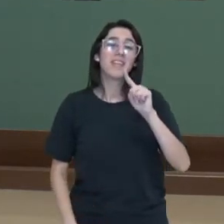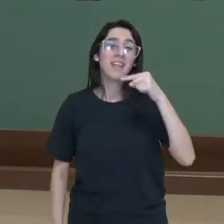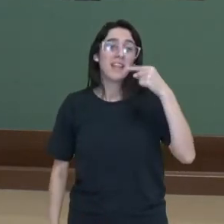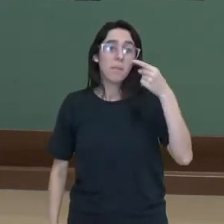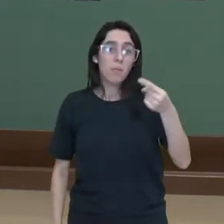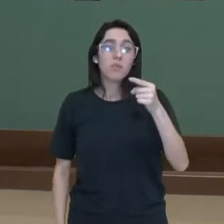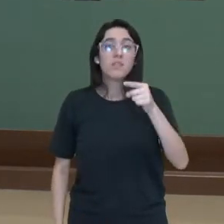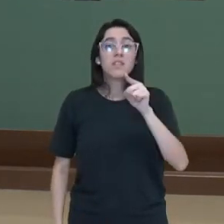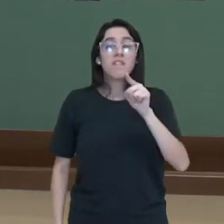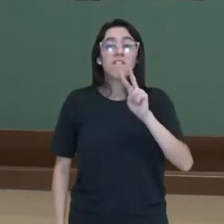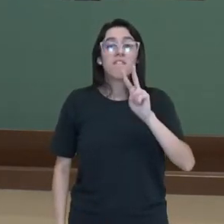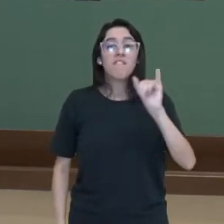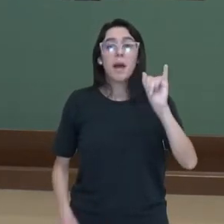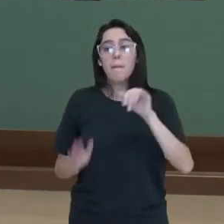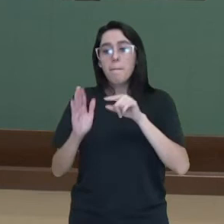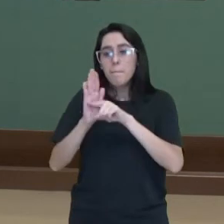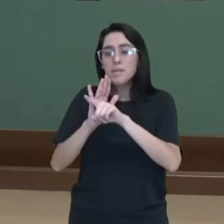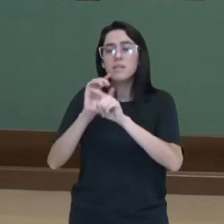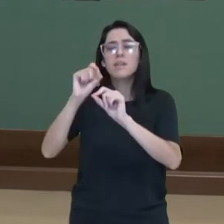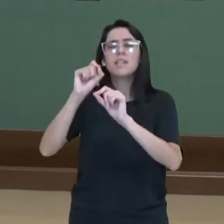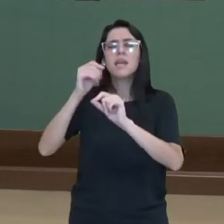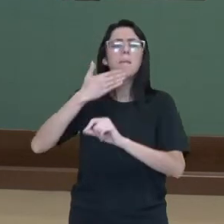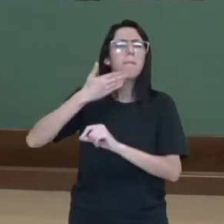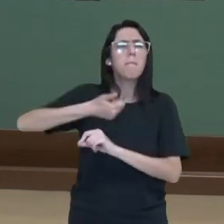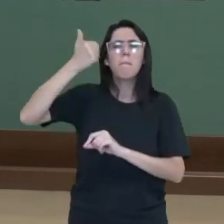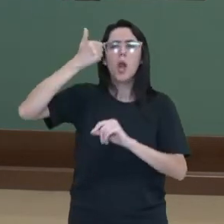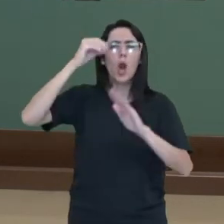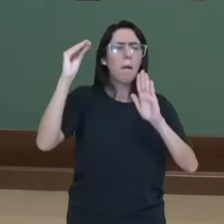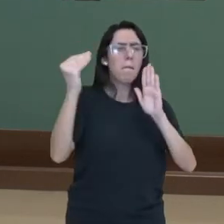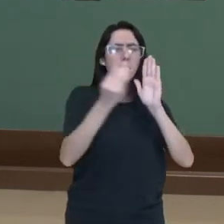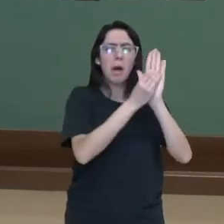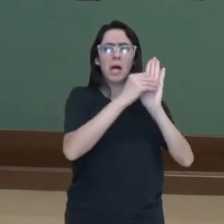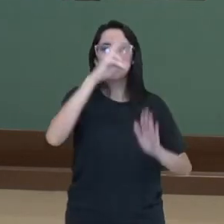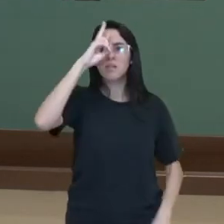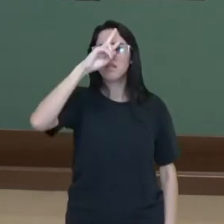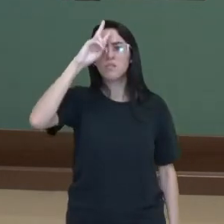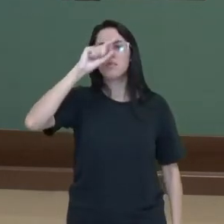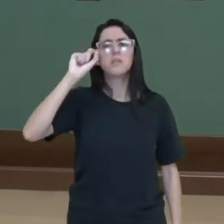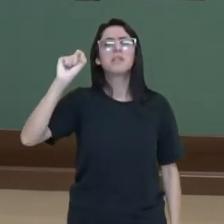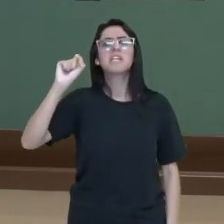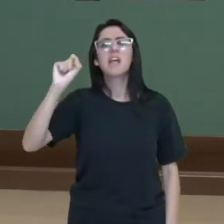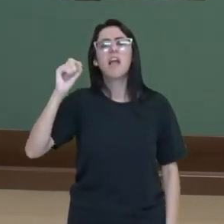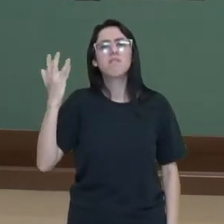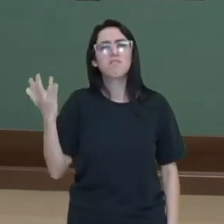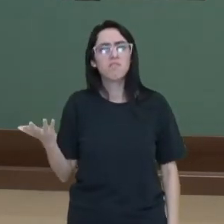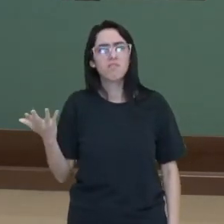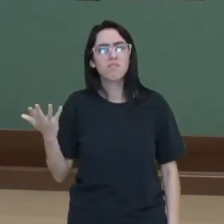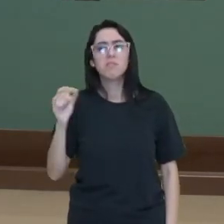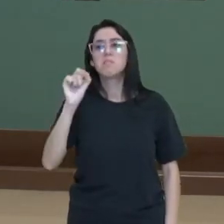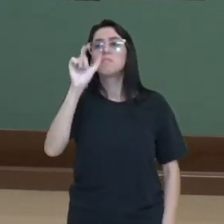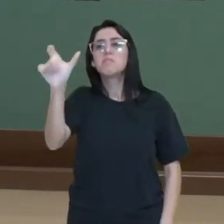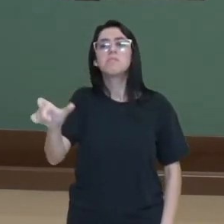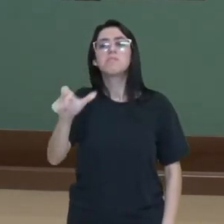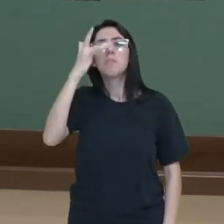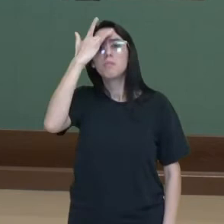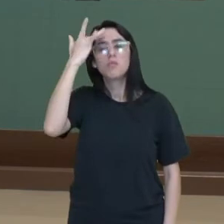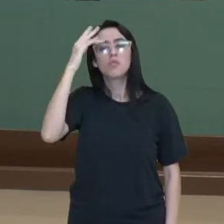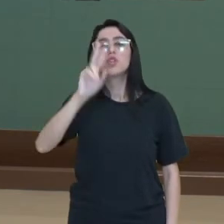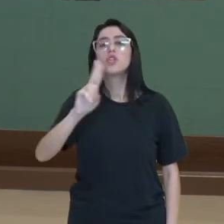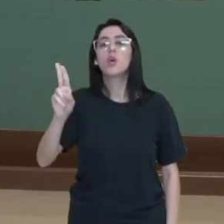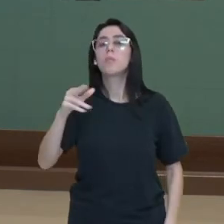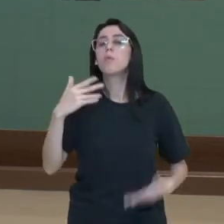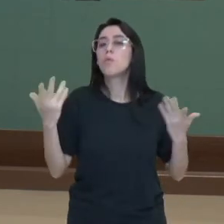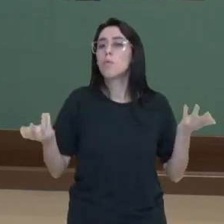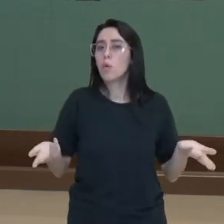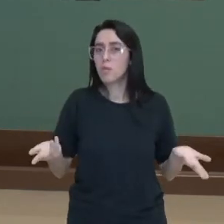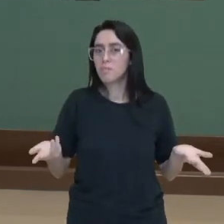fazer uma pesquisa de quais são as melhores marcas dessa prova, quais foram os atletas que estabeleceram